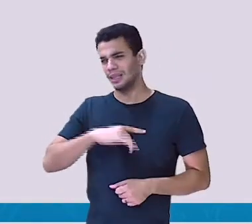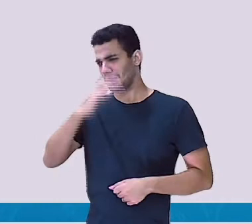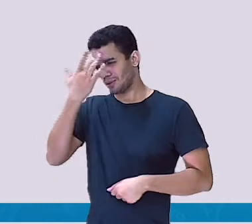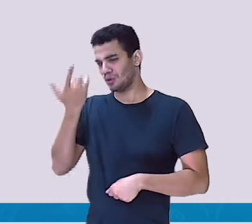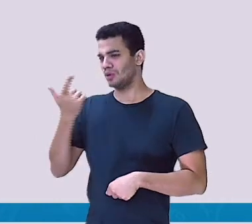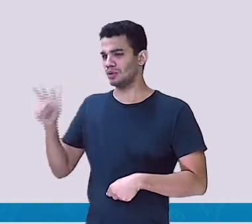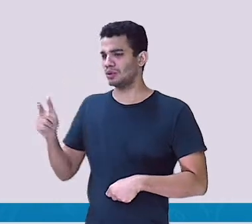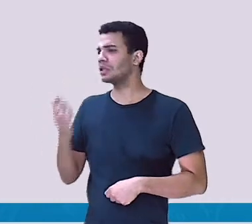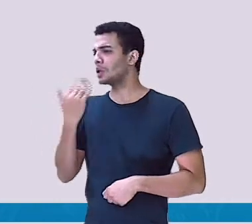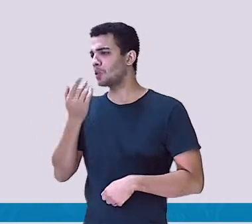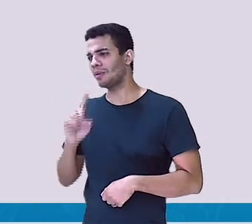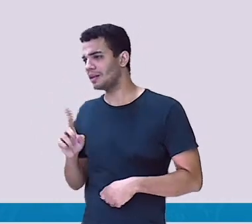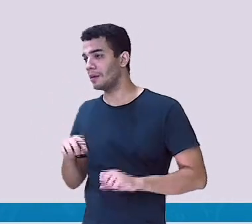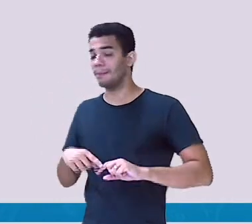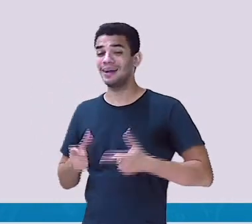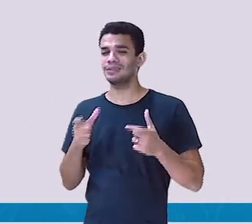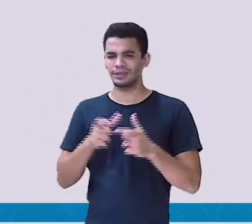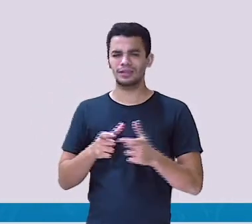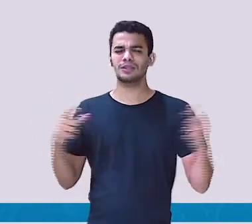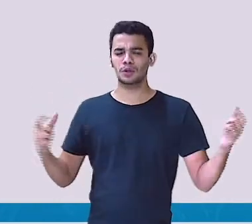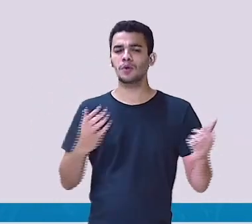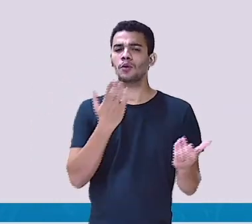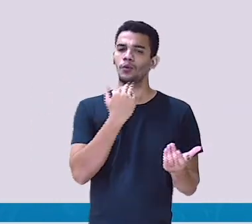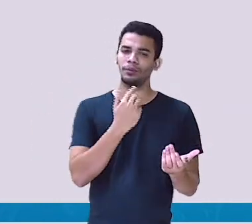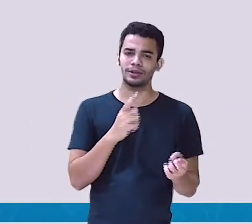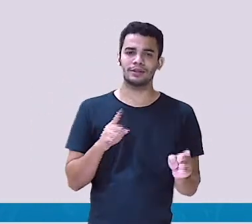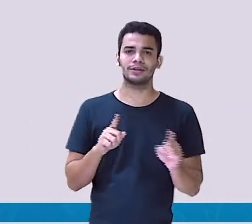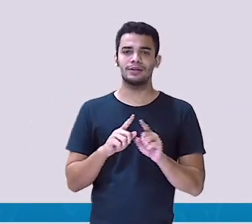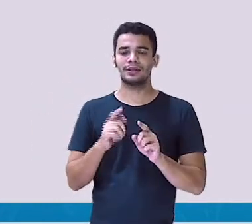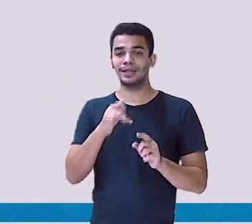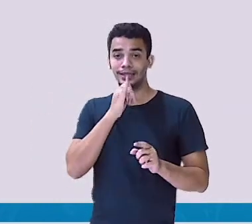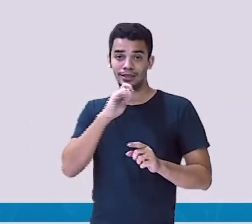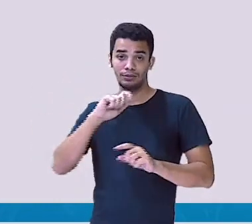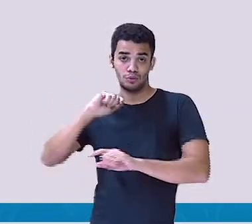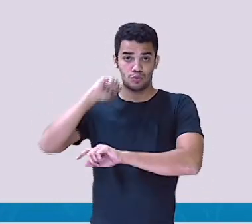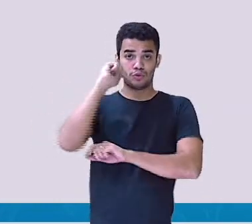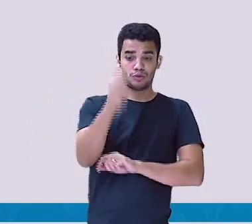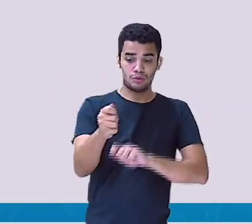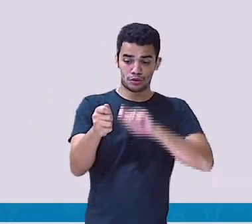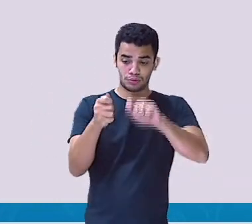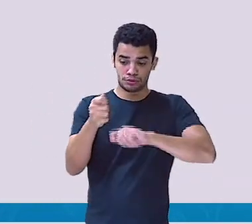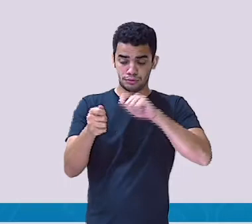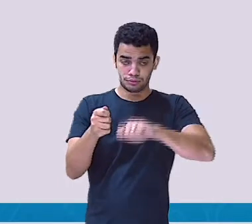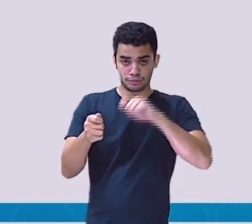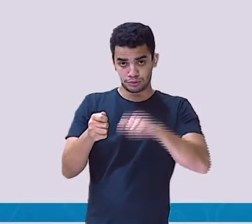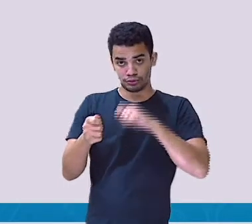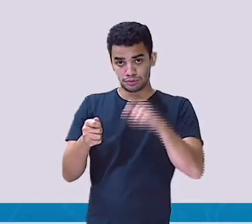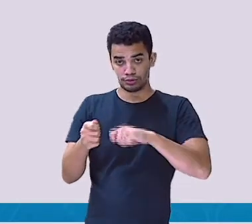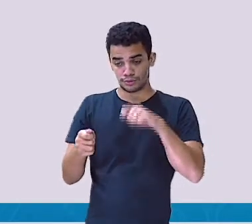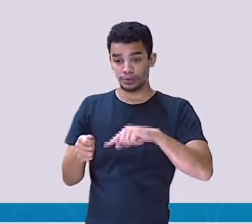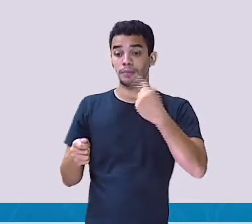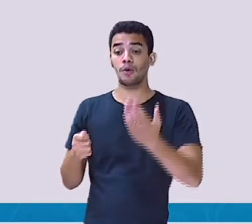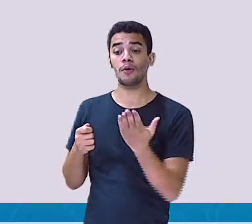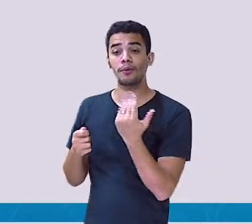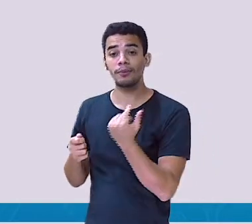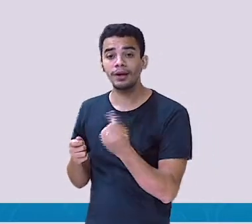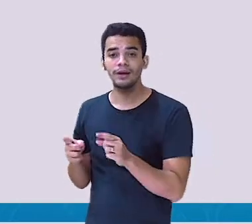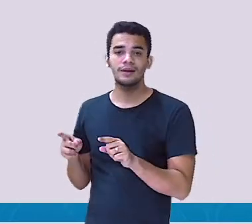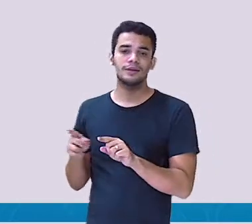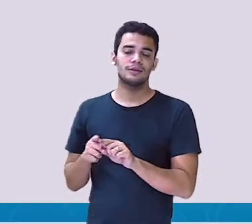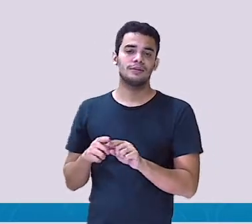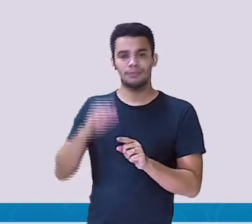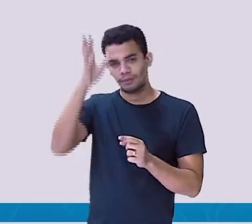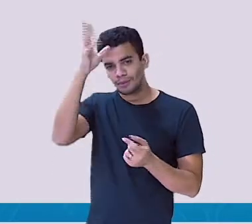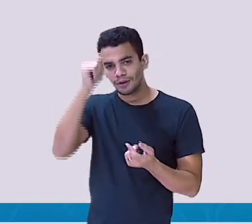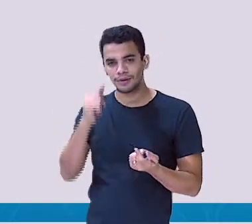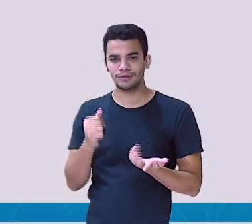se alimenta sim de carne, da pesca, de peixes. A gente se alimenta e usa esses animais como meio